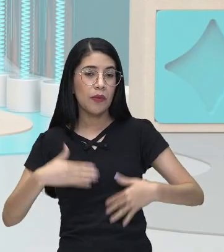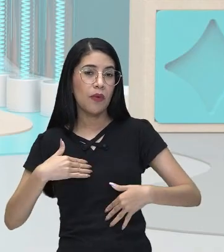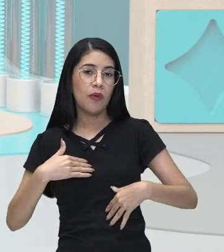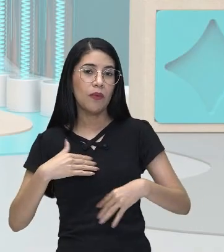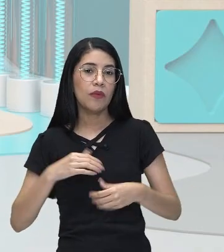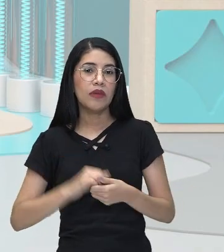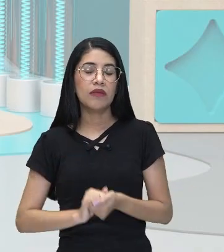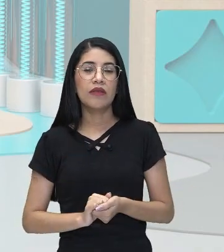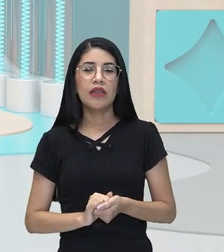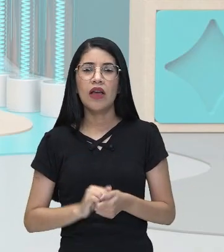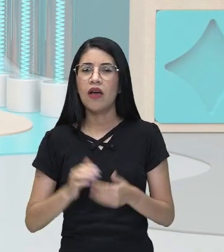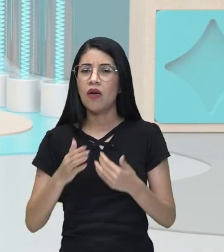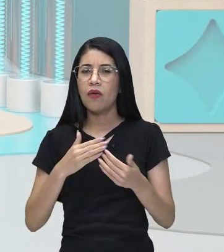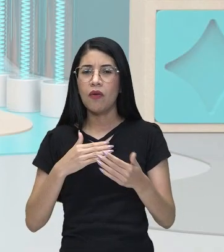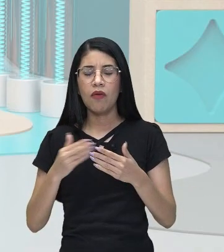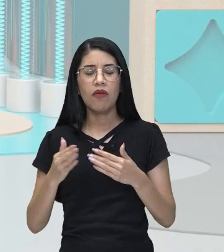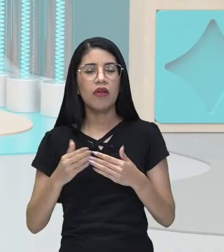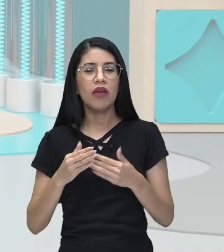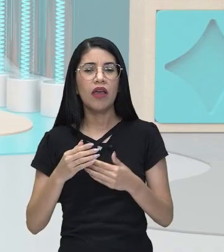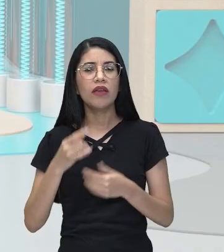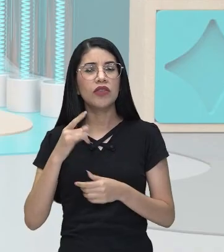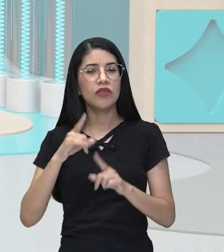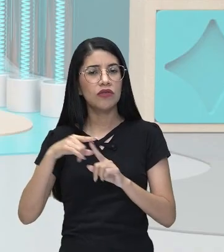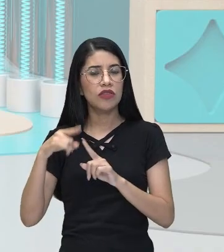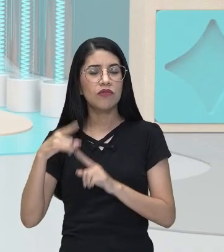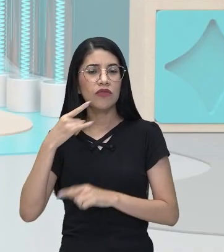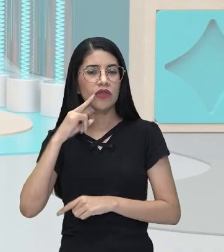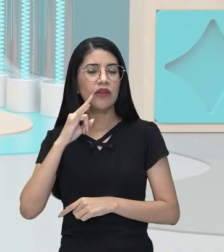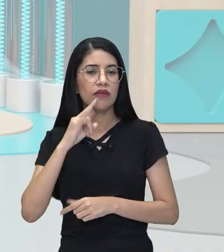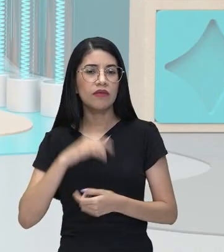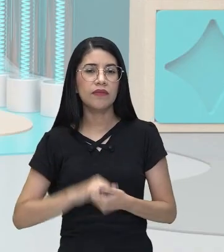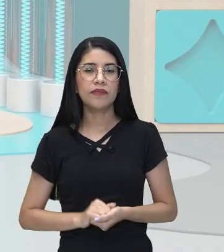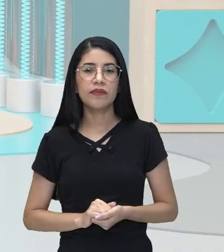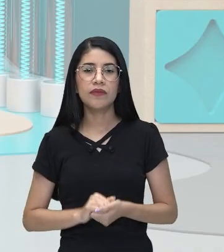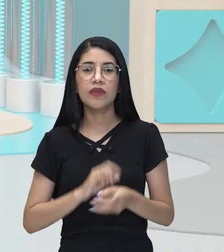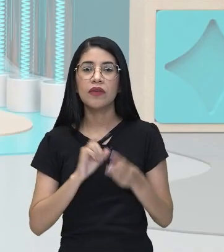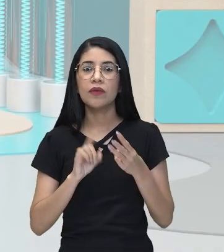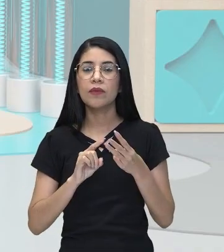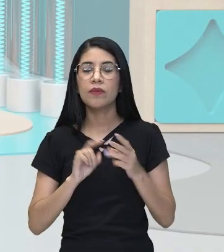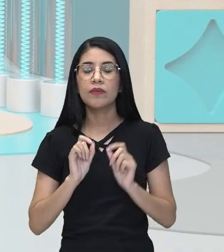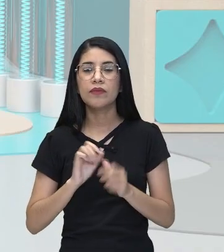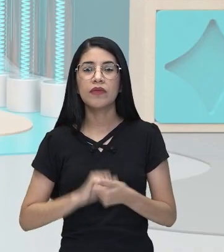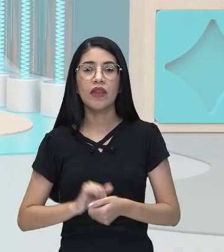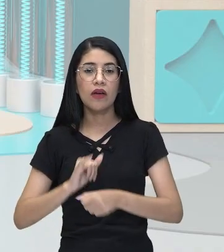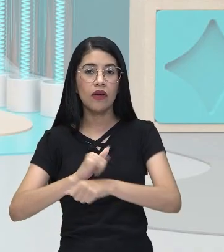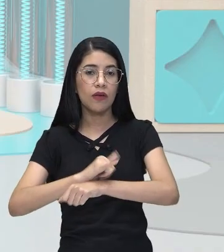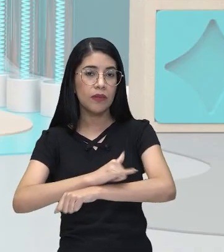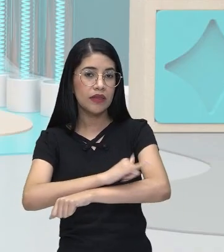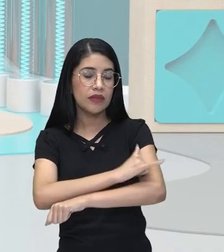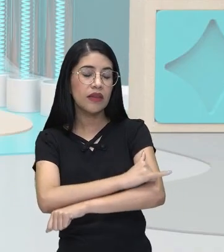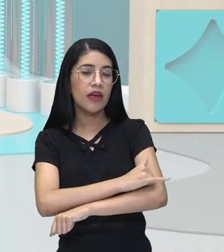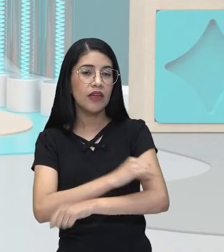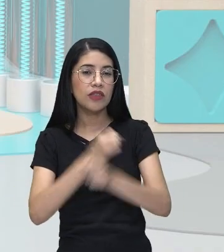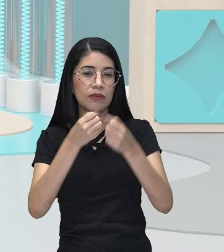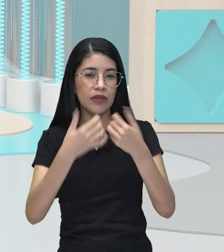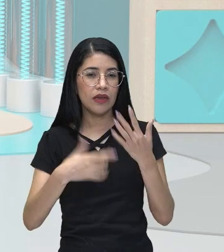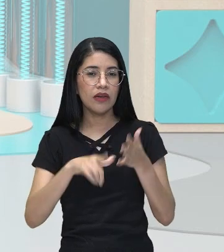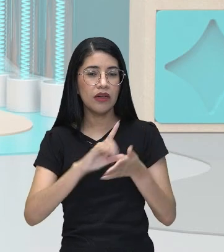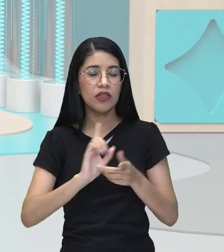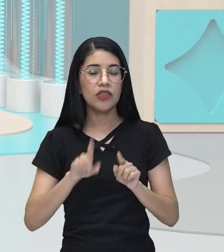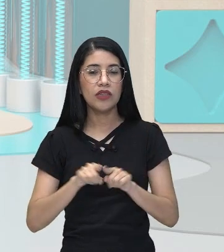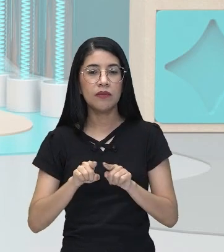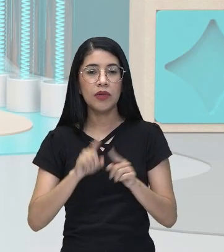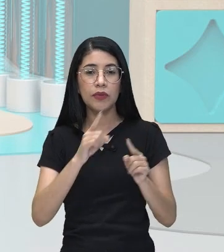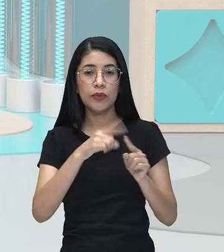se é destilado, se não é, pode causar. O terceiro, tá aí, ó, né? É a obesidade, que nós já falamos. O grau de